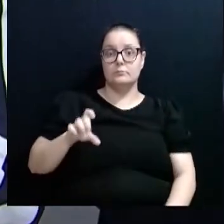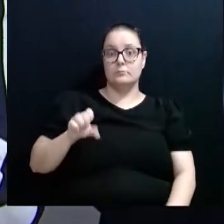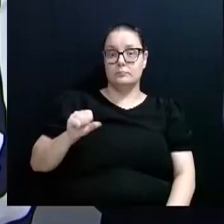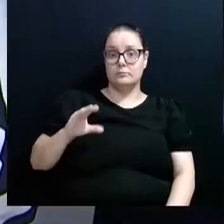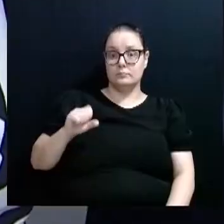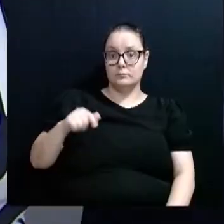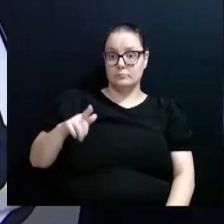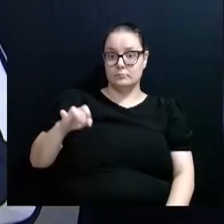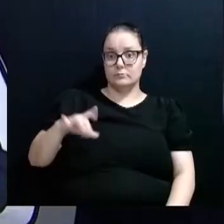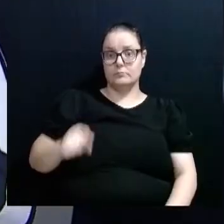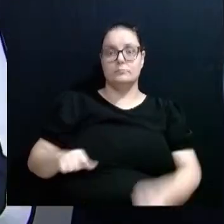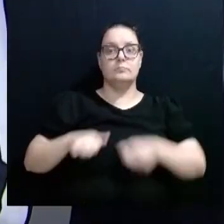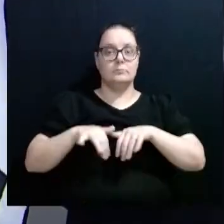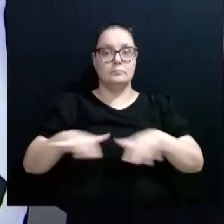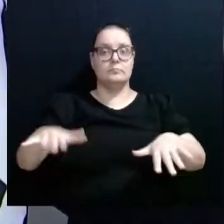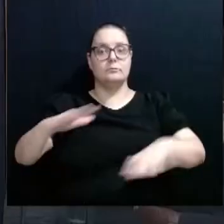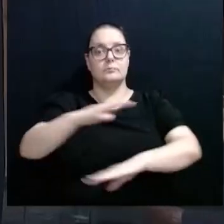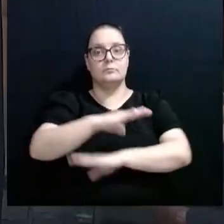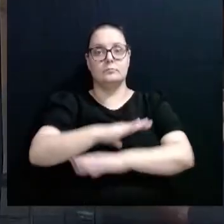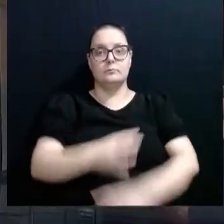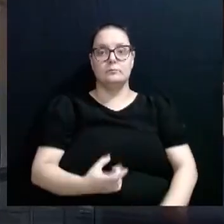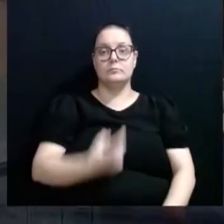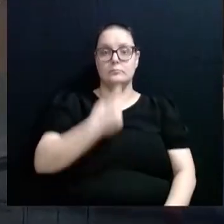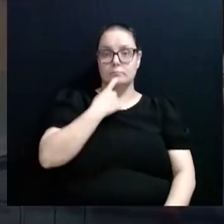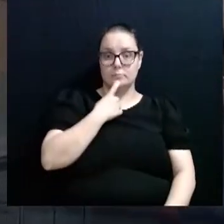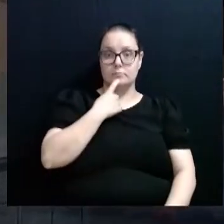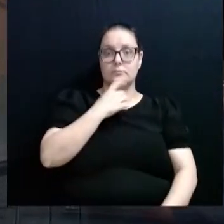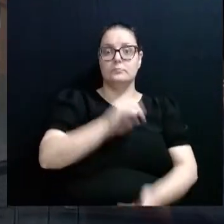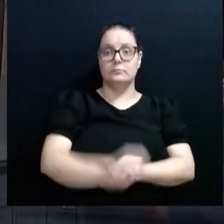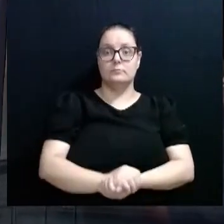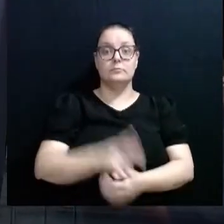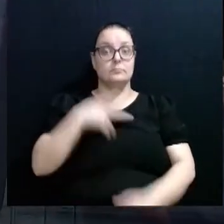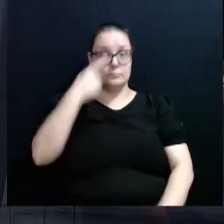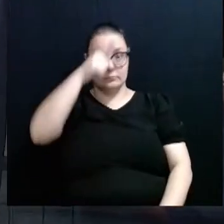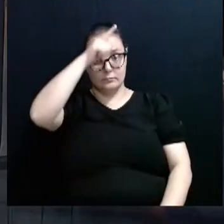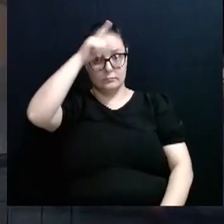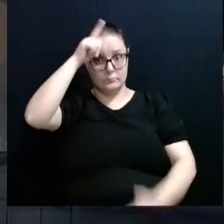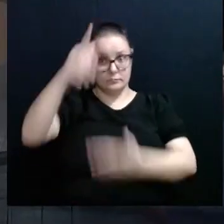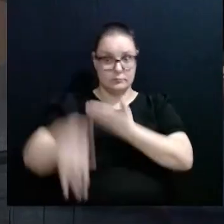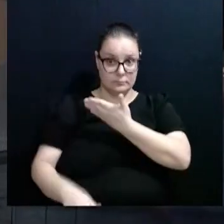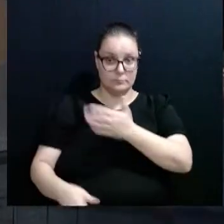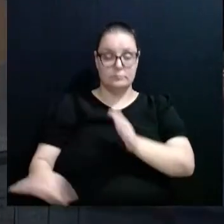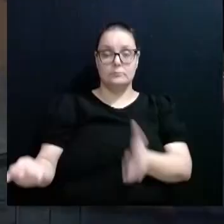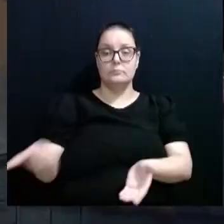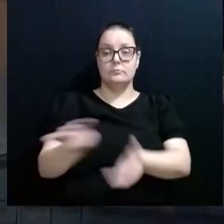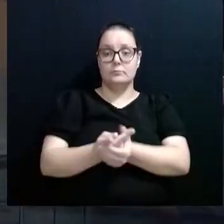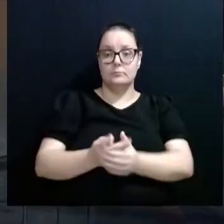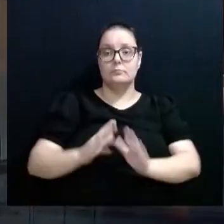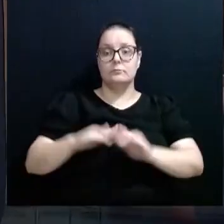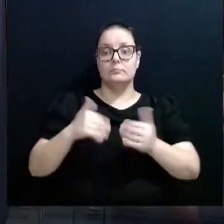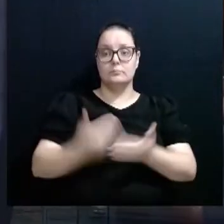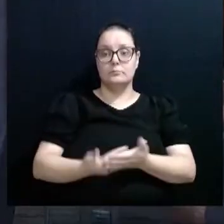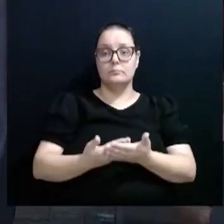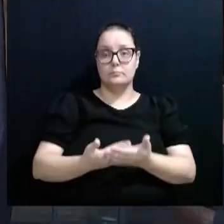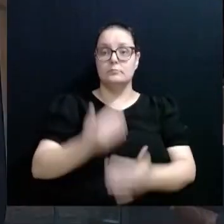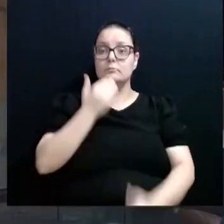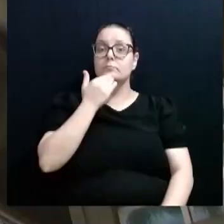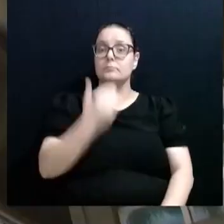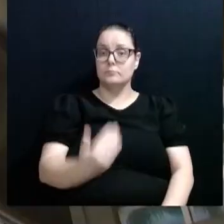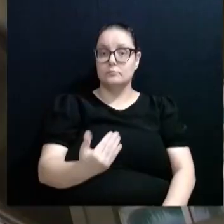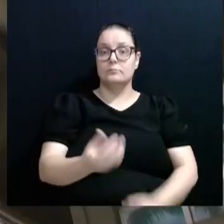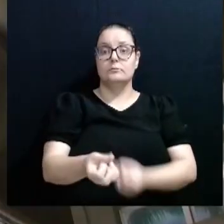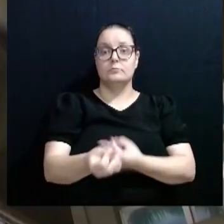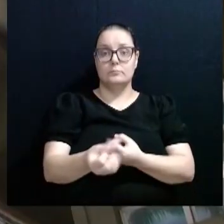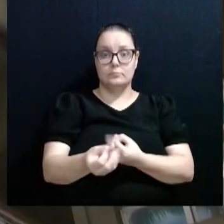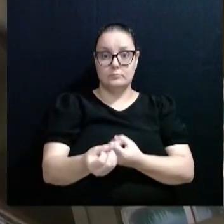na Câmara Municipal de Campinas. O vereador Gustavo Peta protocolou um requerimento solicitando informações